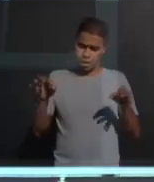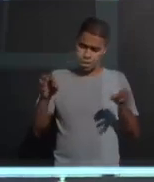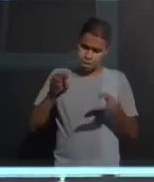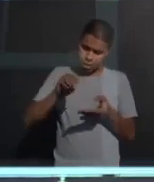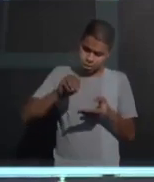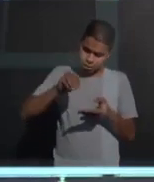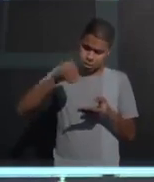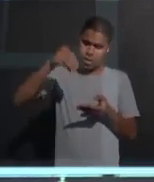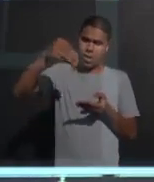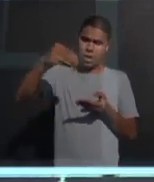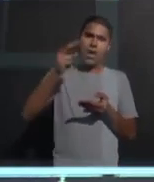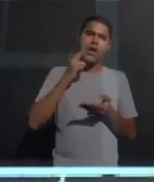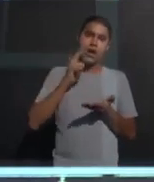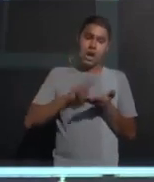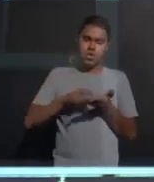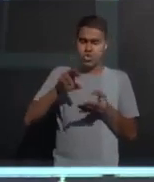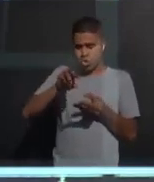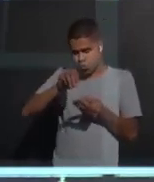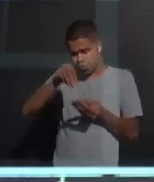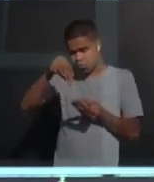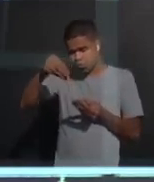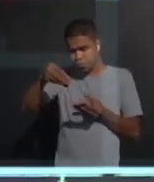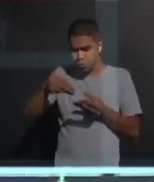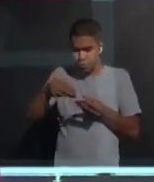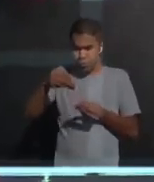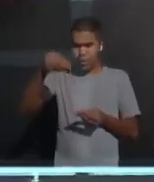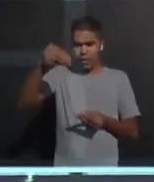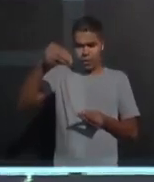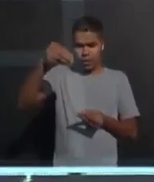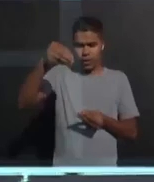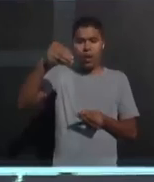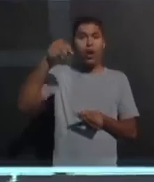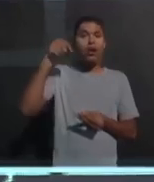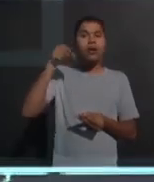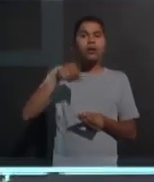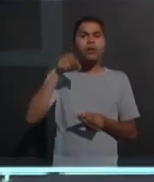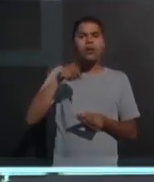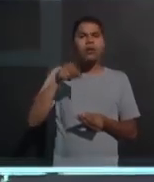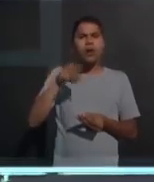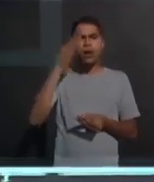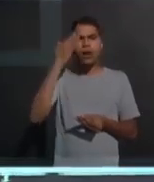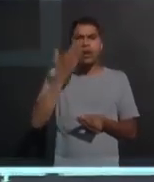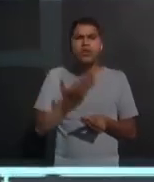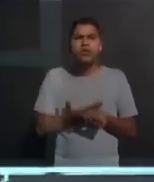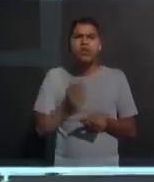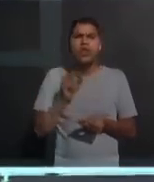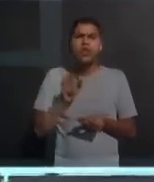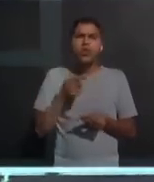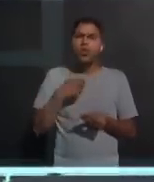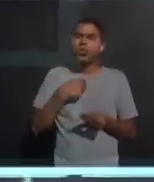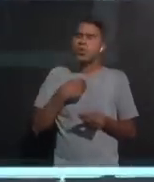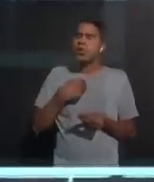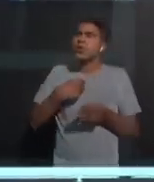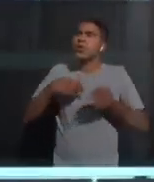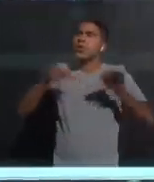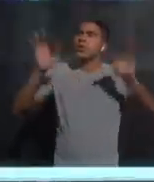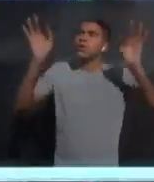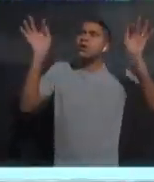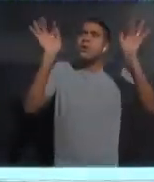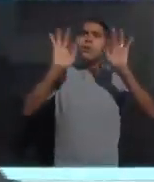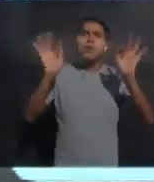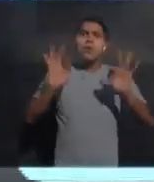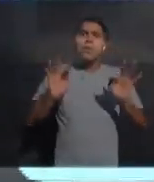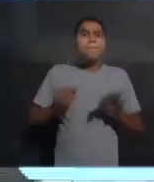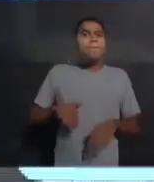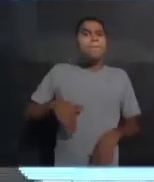que eles mandaram pra mim vocês acreditam que a cartinha conseguiu me deixar tão feliz ou mais do